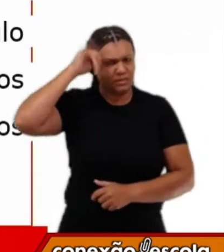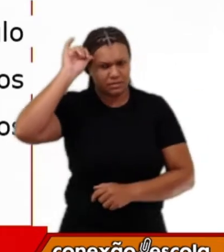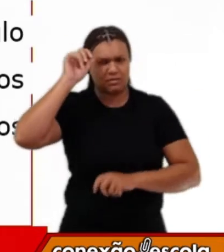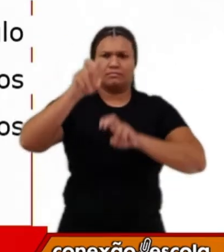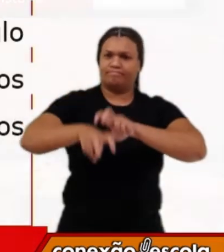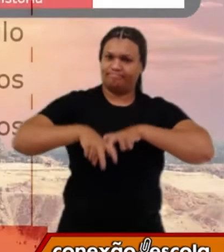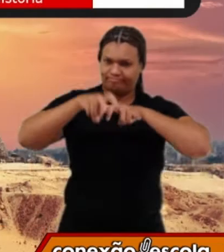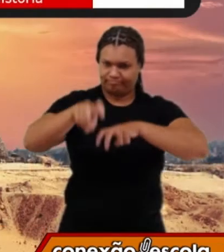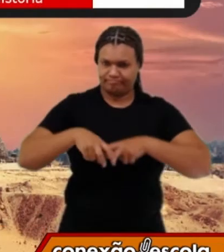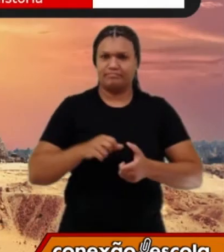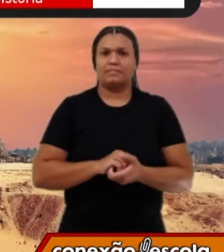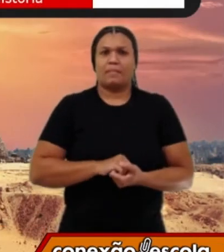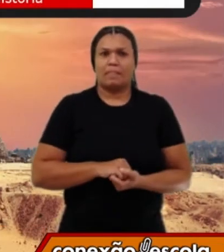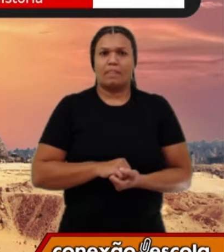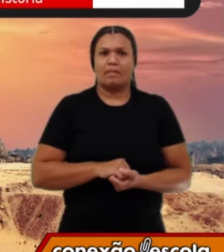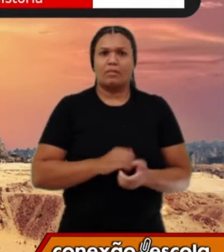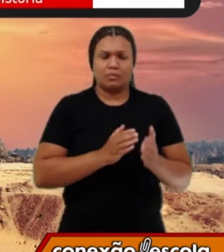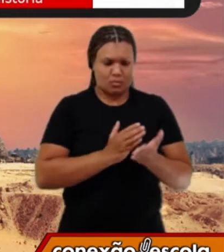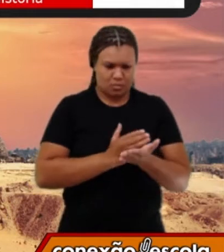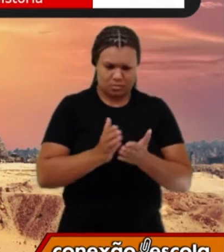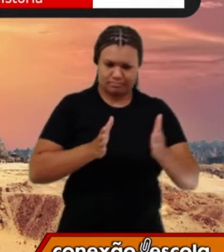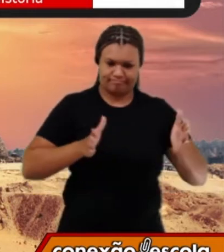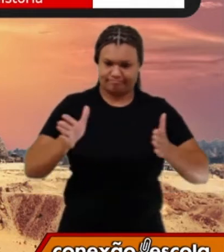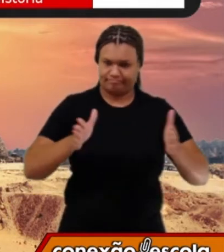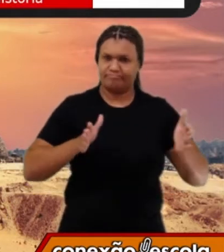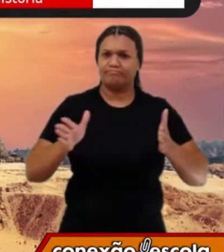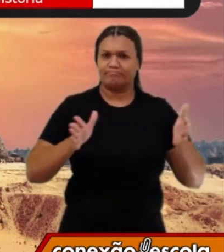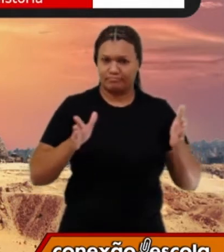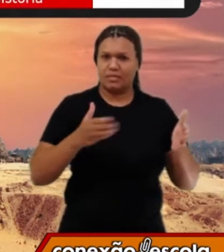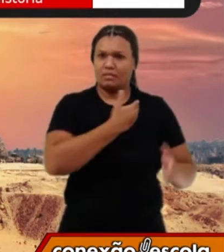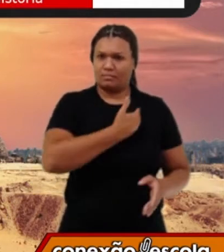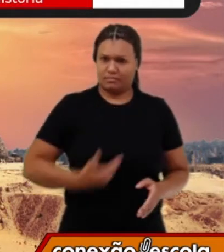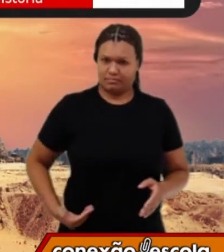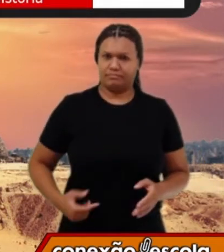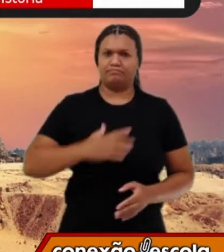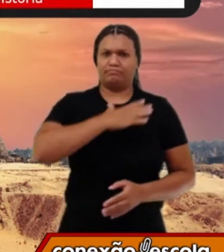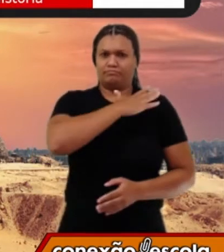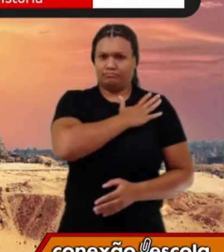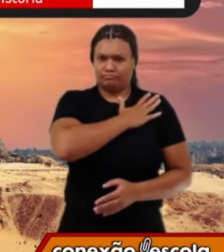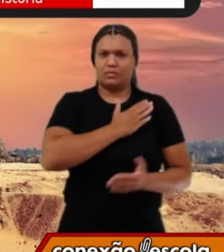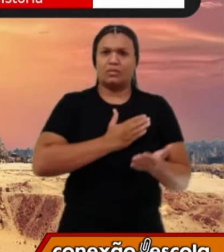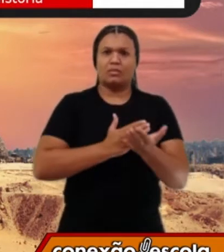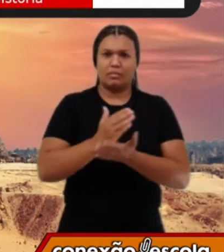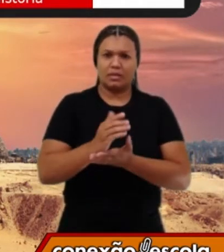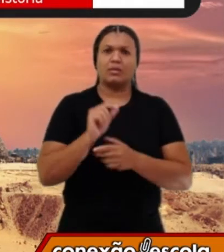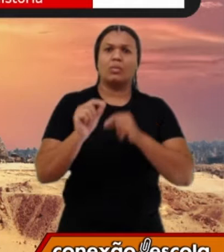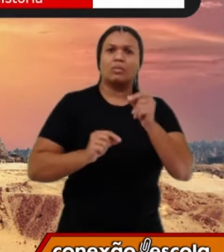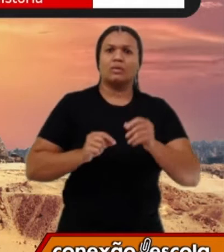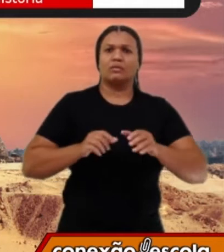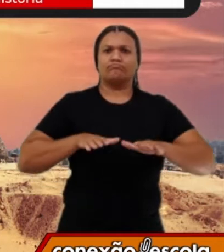Durante a República da Espada, os militares do Exército procuraram manter a ordem e centralizar o poder, reprimindo,